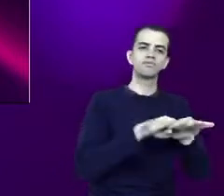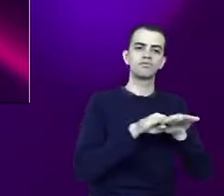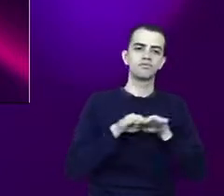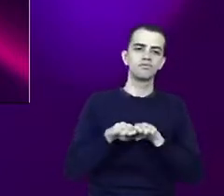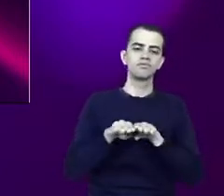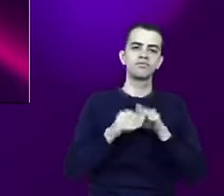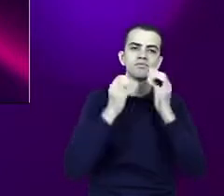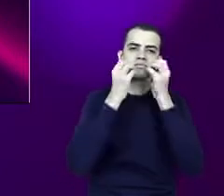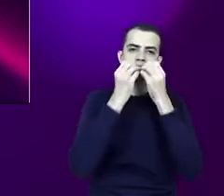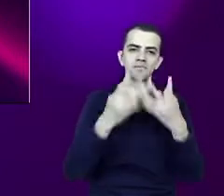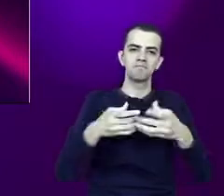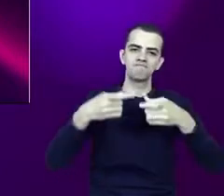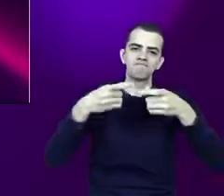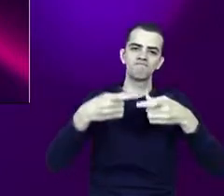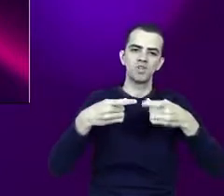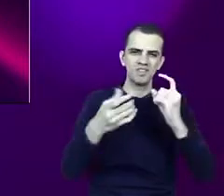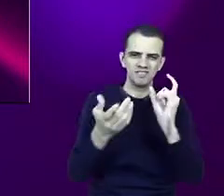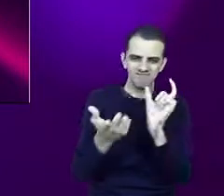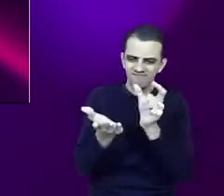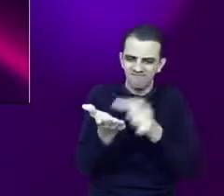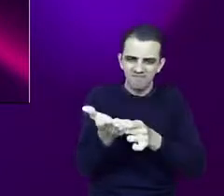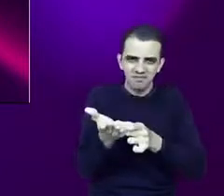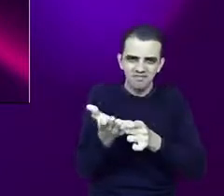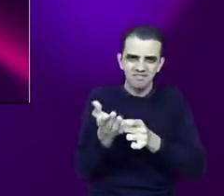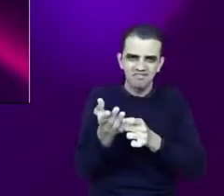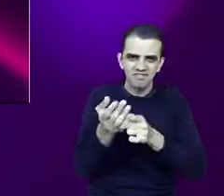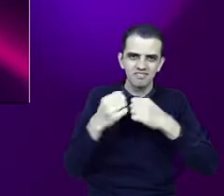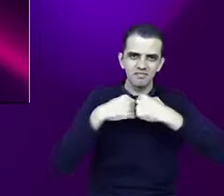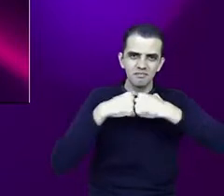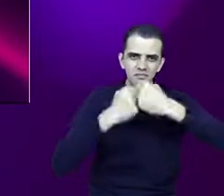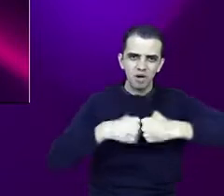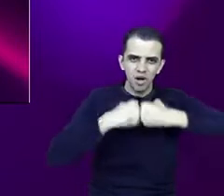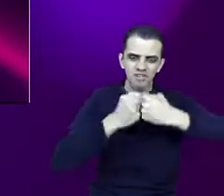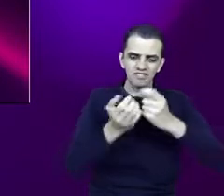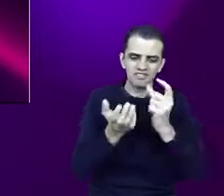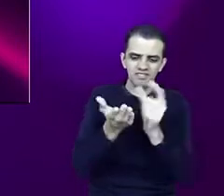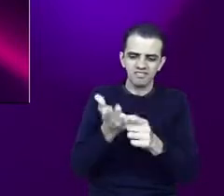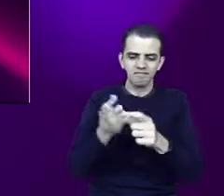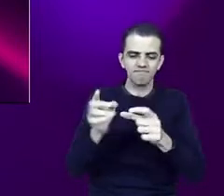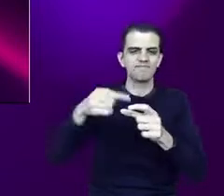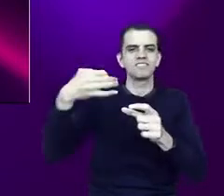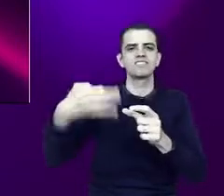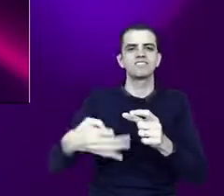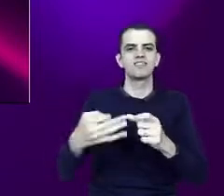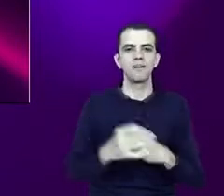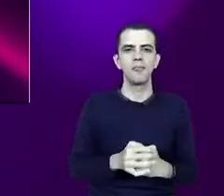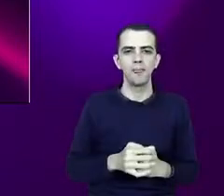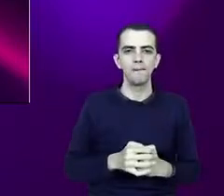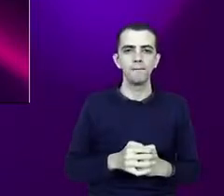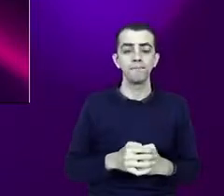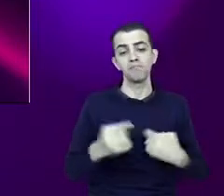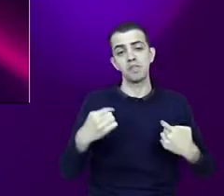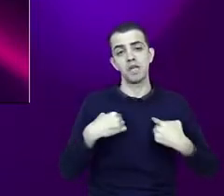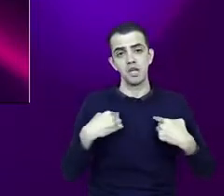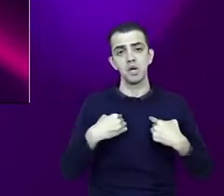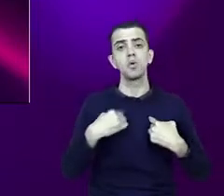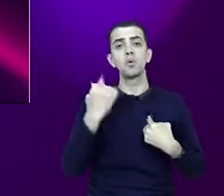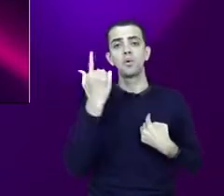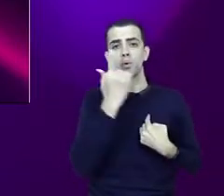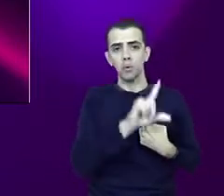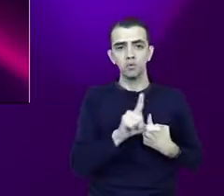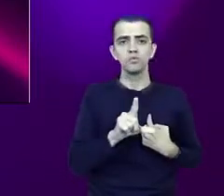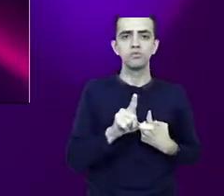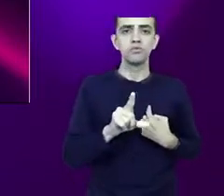posicionamento protético. Então, cirurgiões como eu, sou um cirurgião normal, eu consigo ter um posicionamento